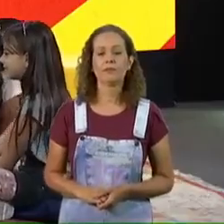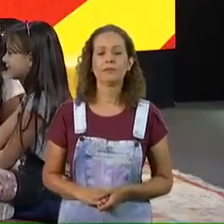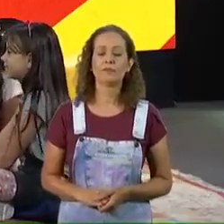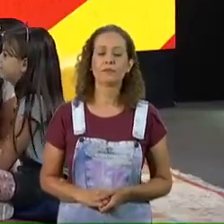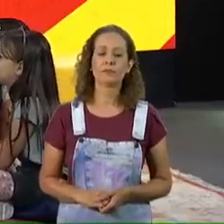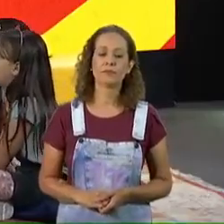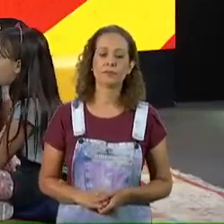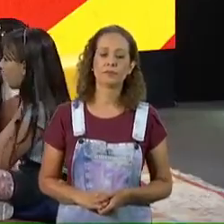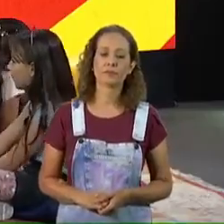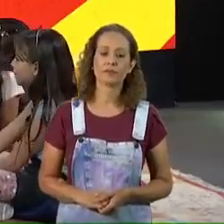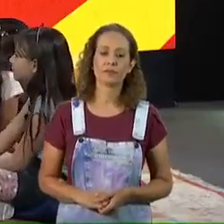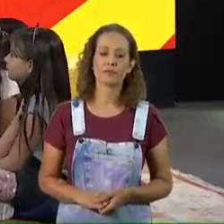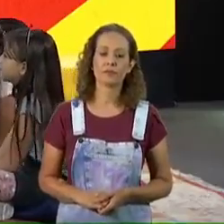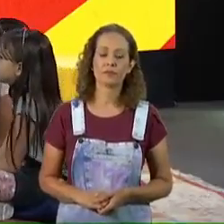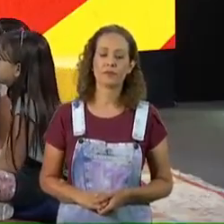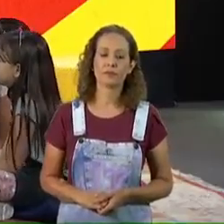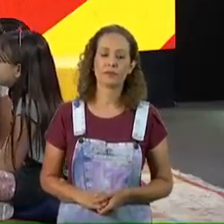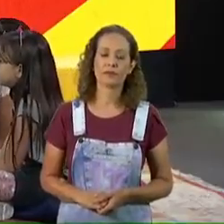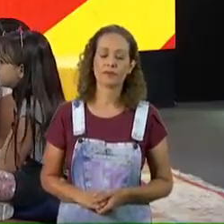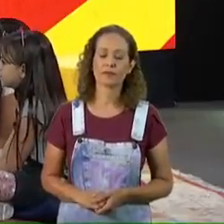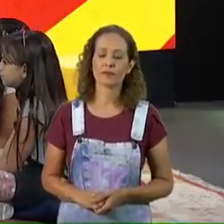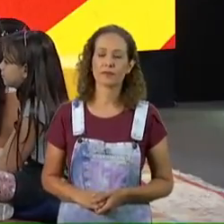Homem ou mulher? Homem.